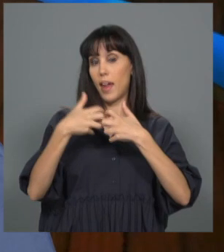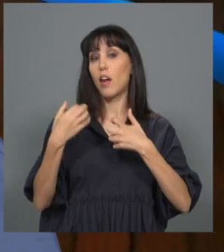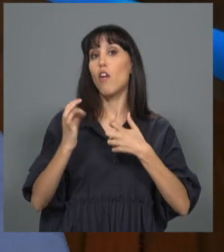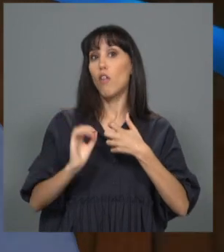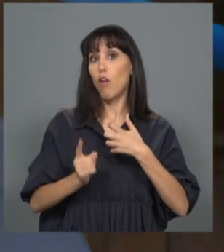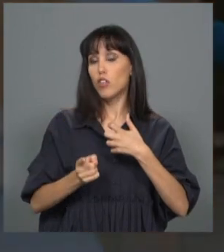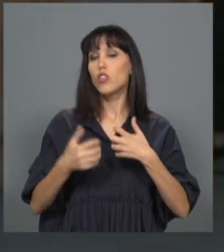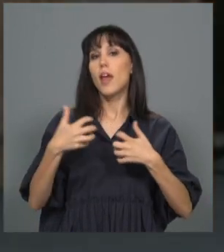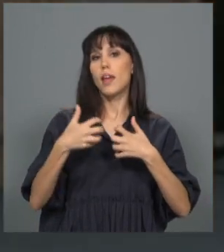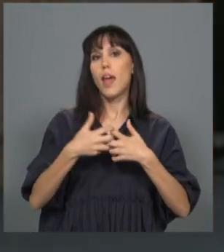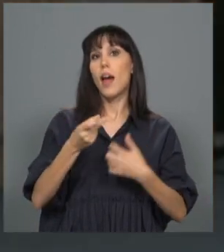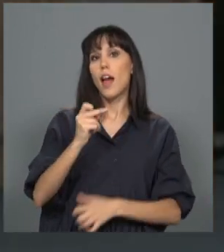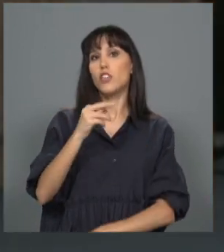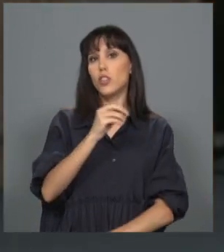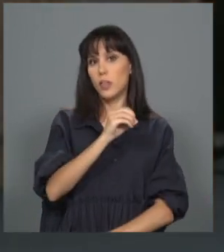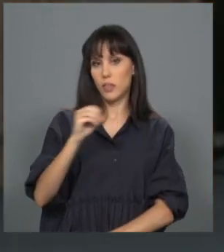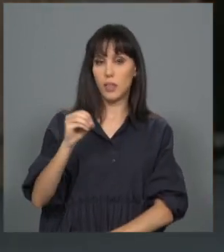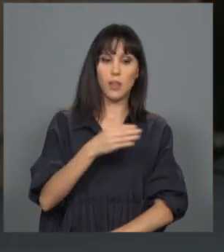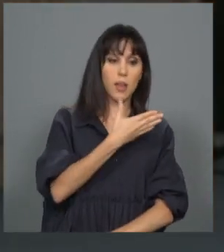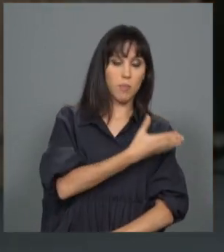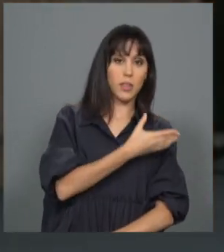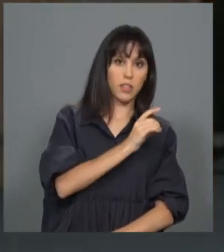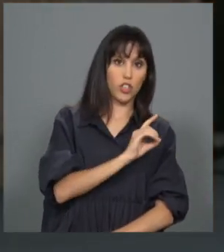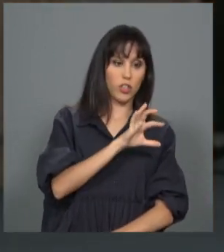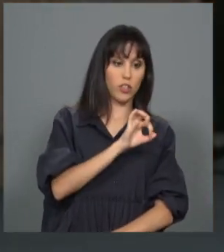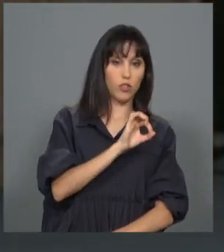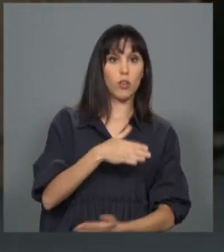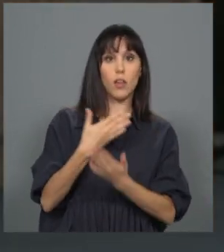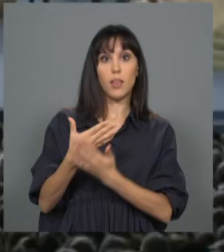30 Anos, que vai de 1618 até